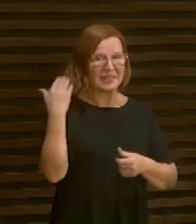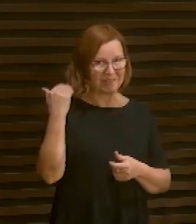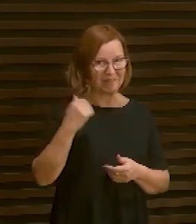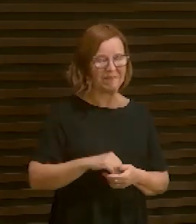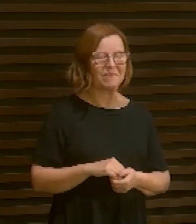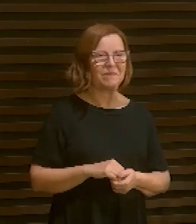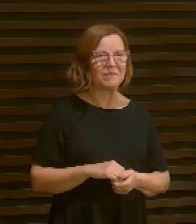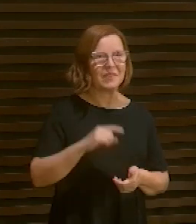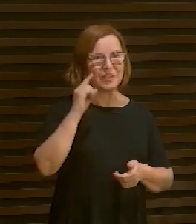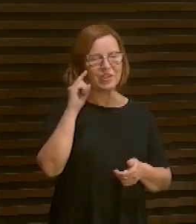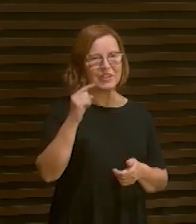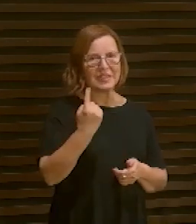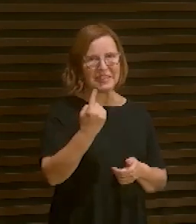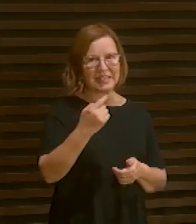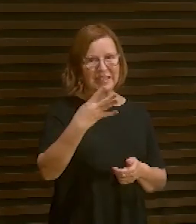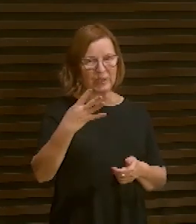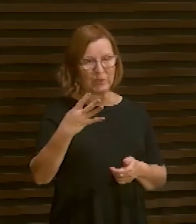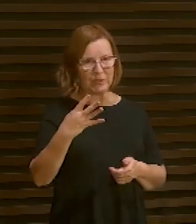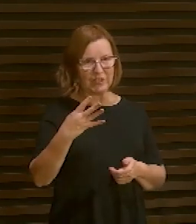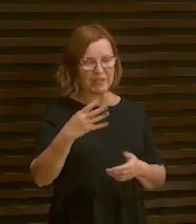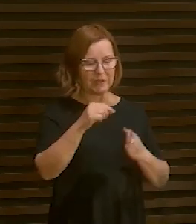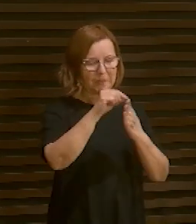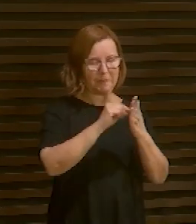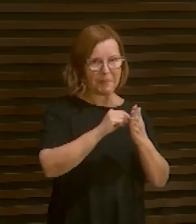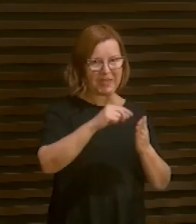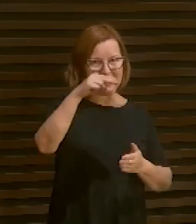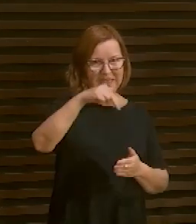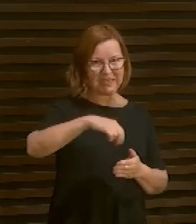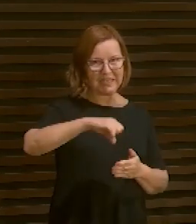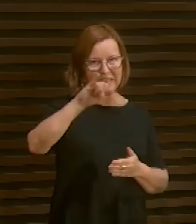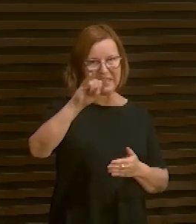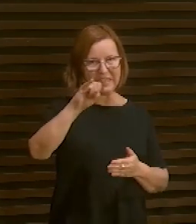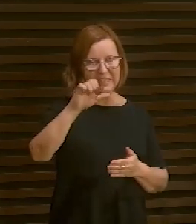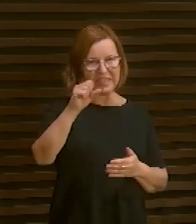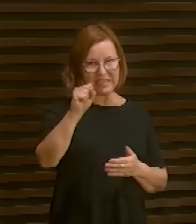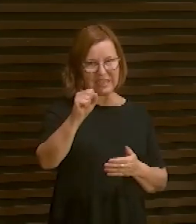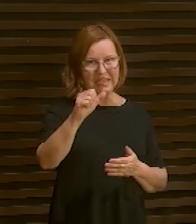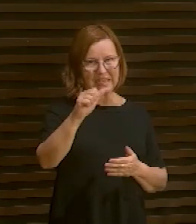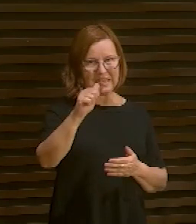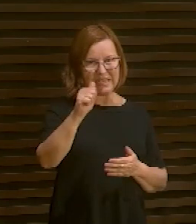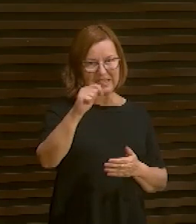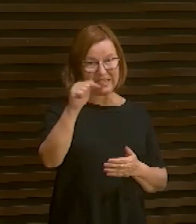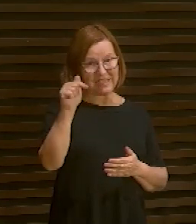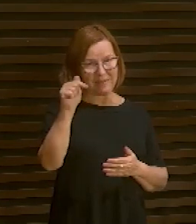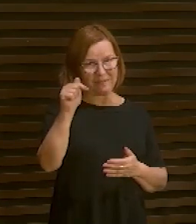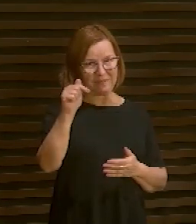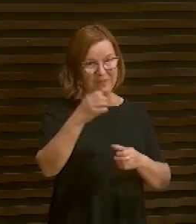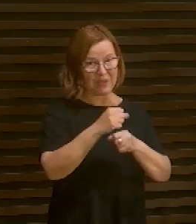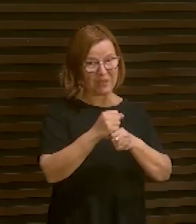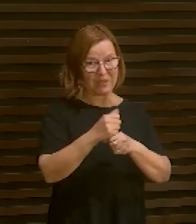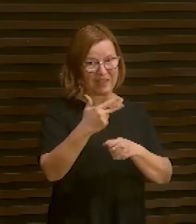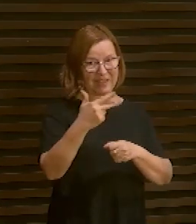No dia 14 de Nisan do ano 30, onde você estava? Se você não souber dessa